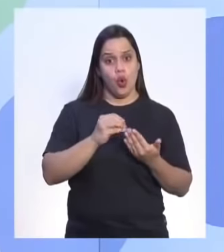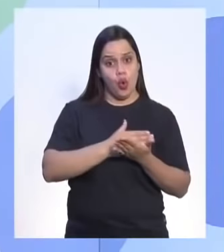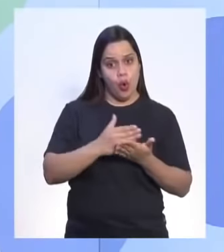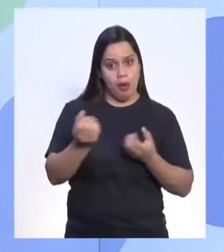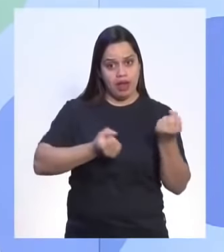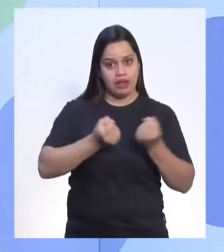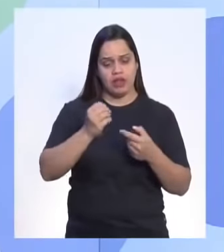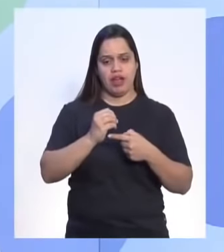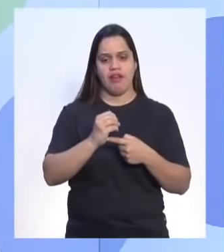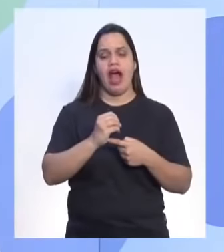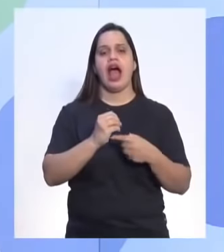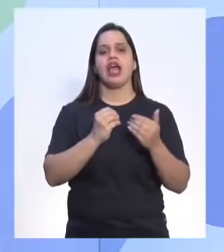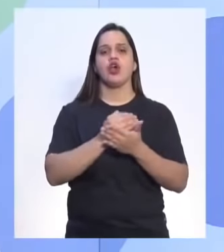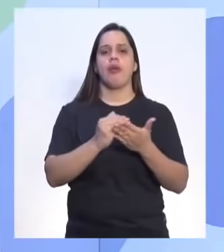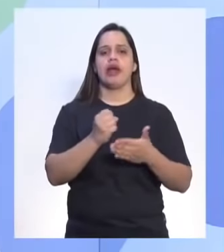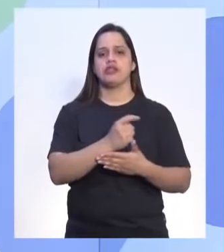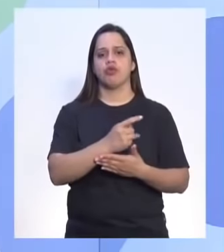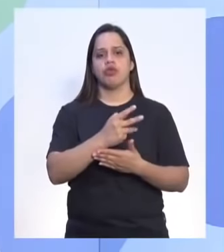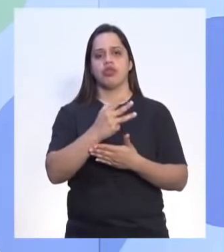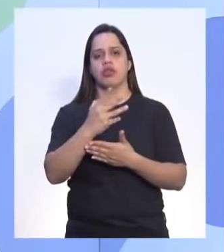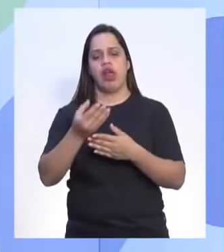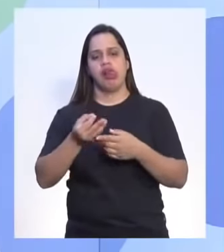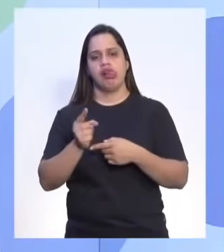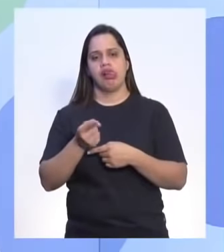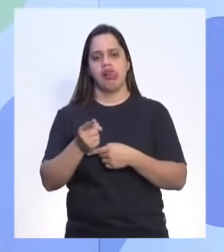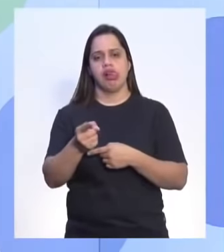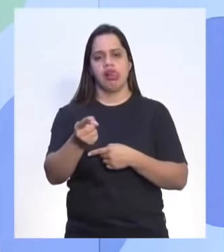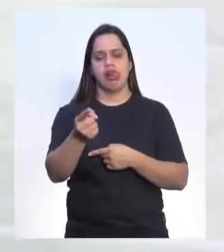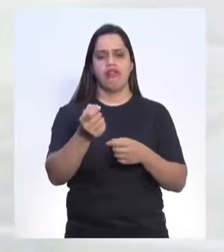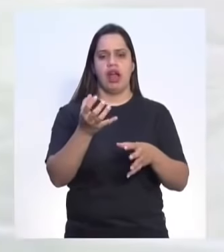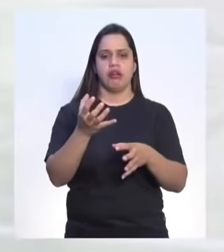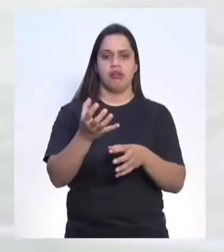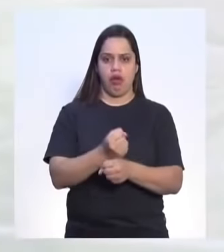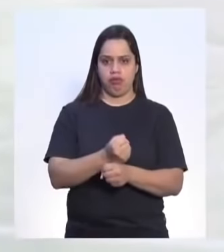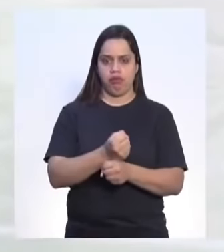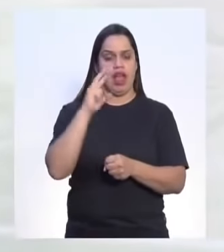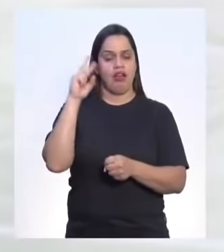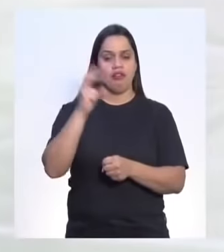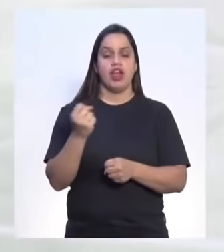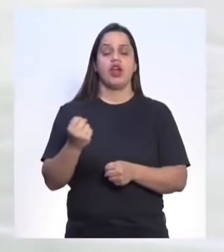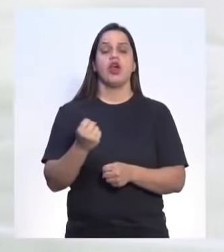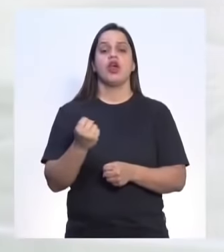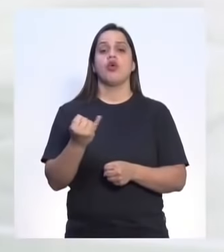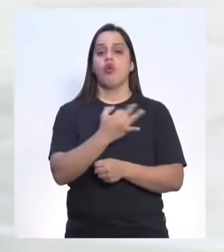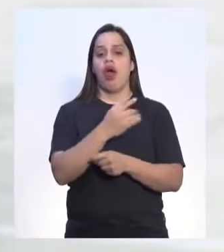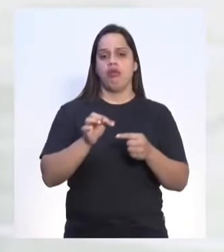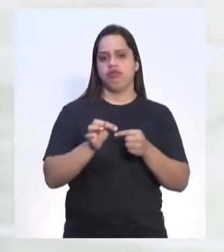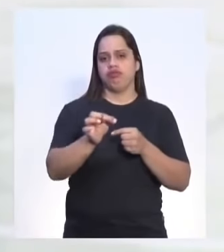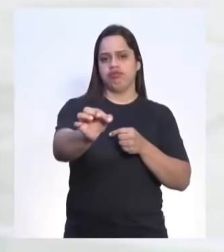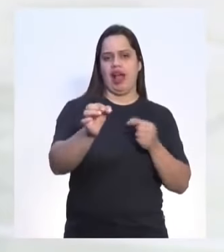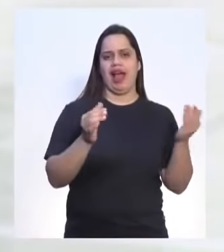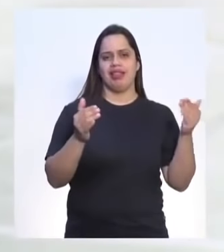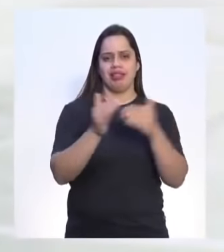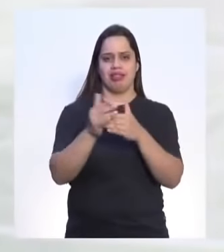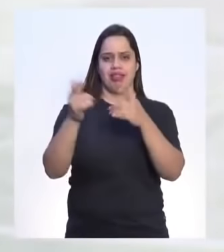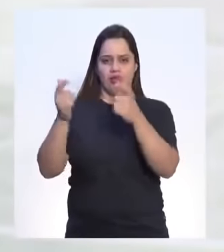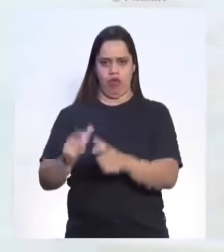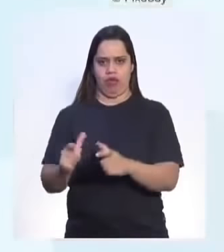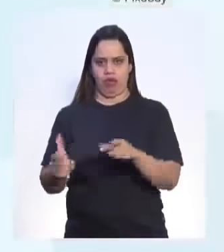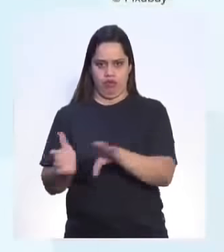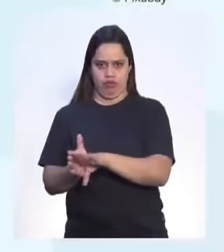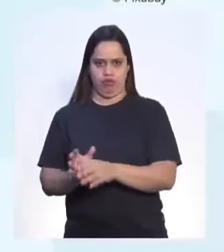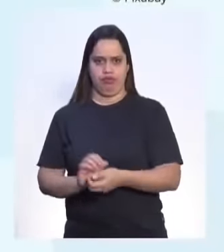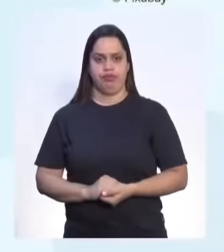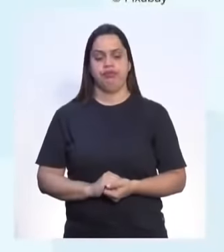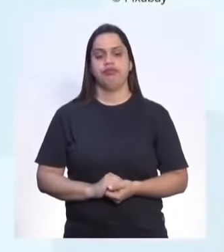ver qual distância percorreu, né? É verdade, mas é importante. Então, ó, só reiterando, veja que existem outras